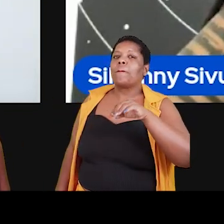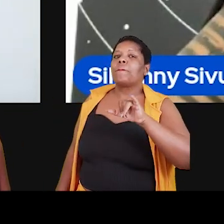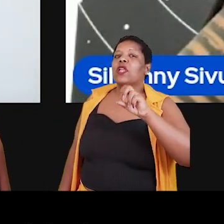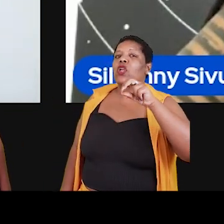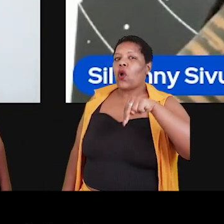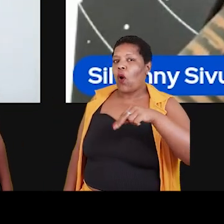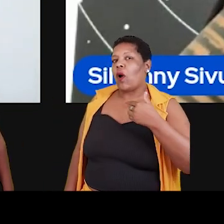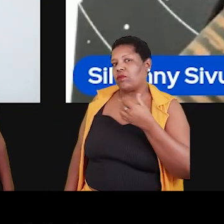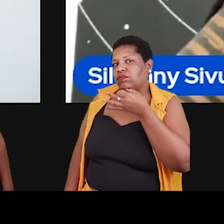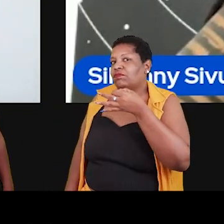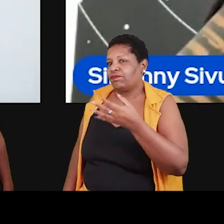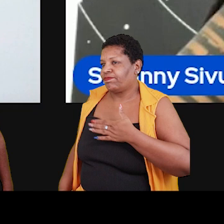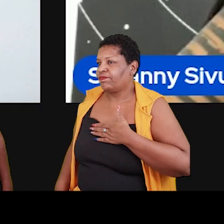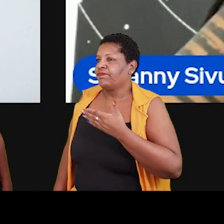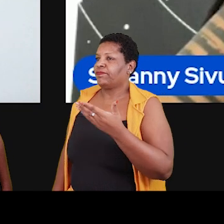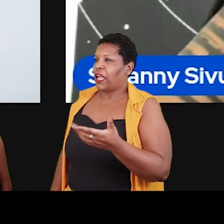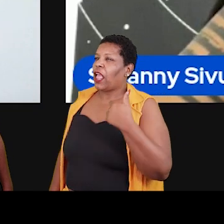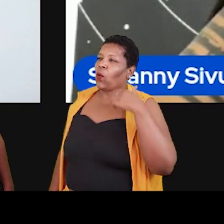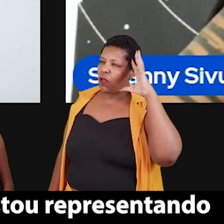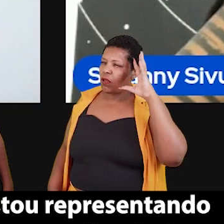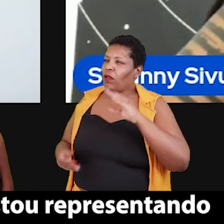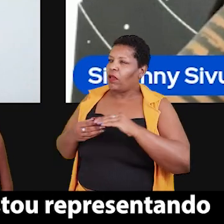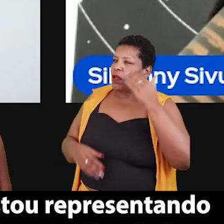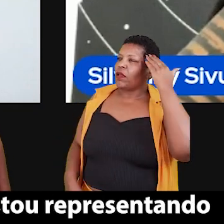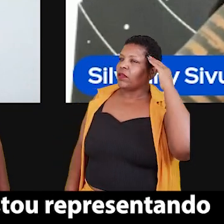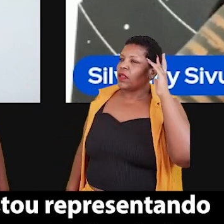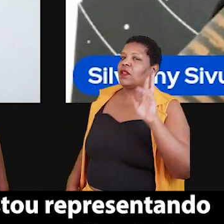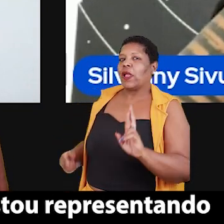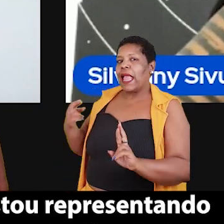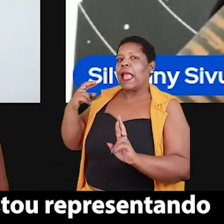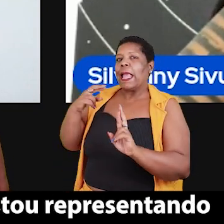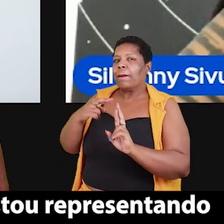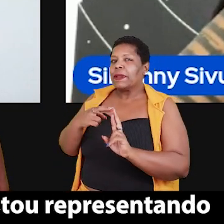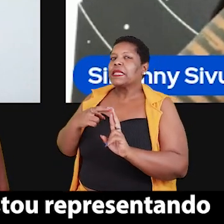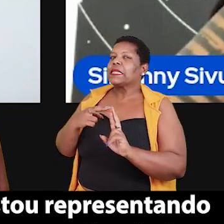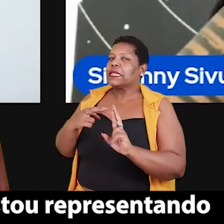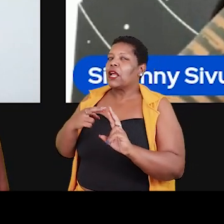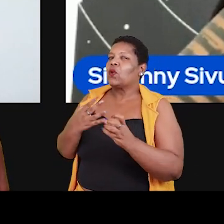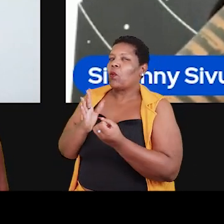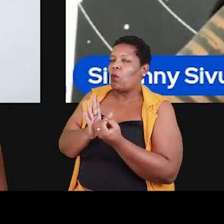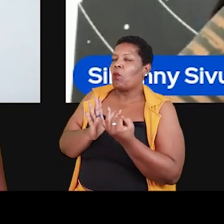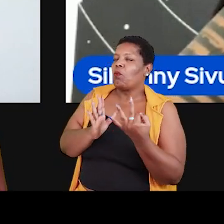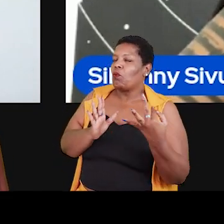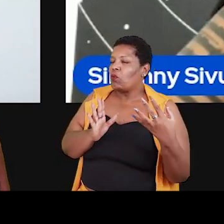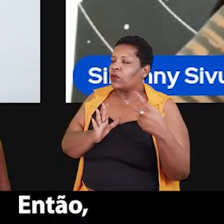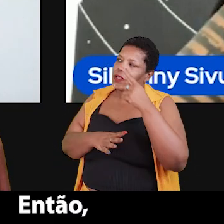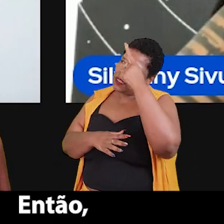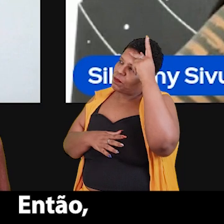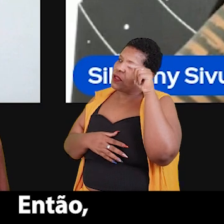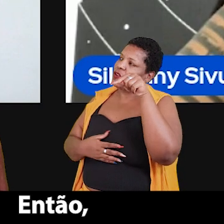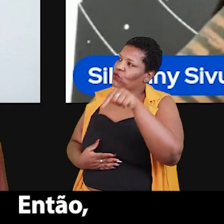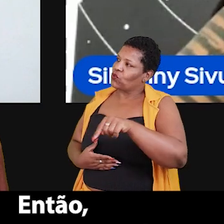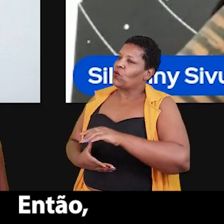sabe? E eu entendo que eu estou representando muita gente ali, sabe?